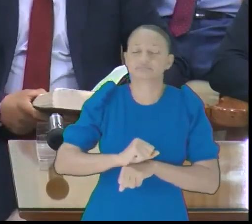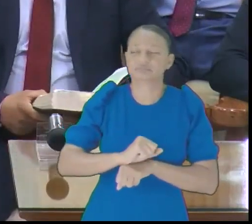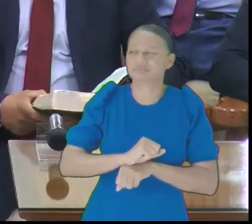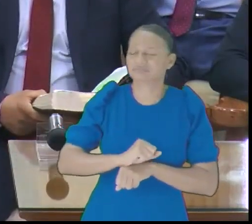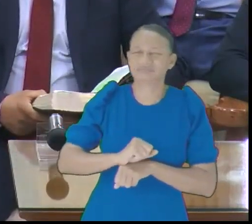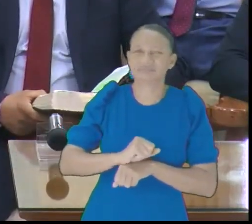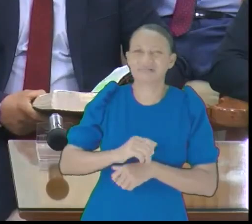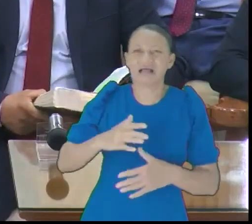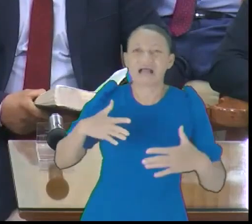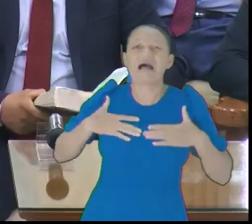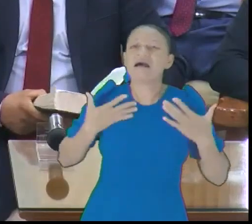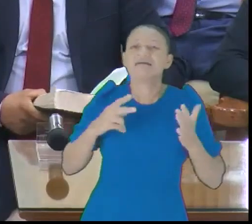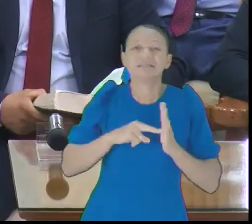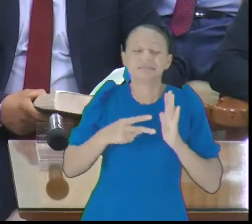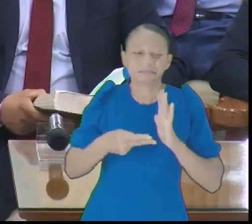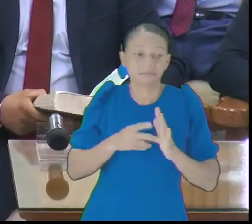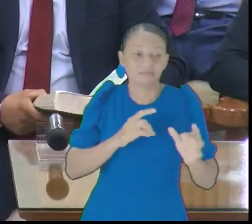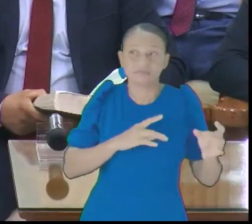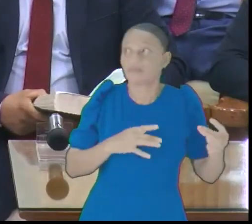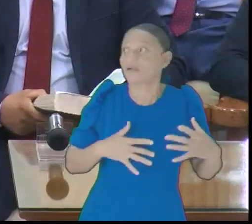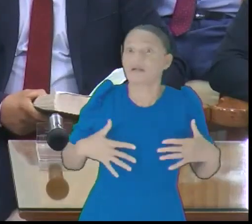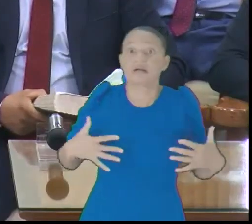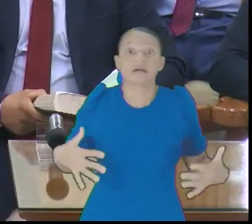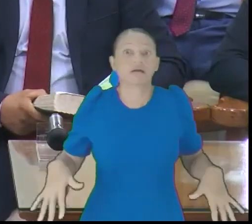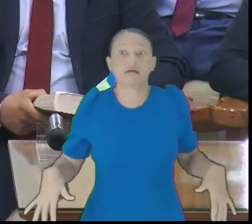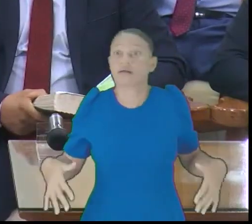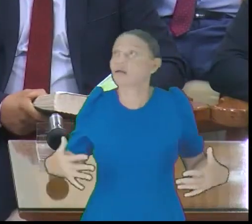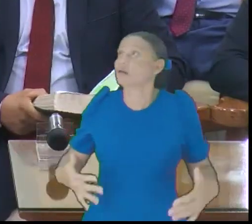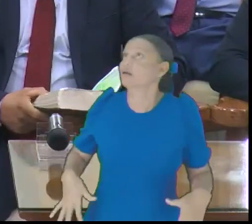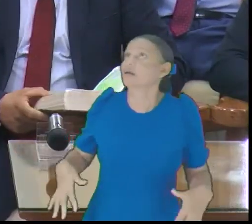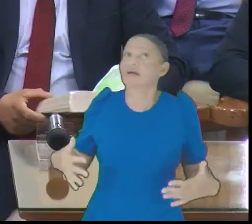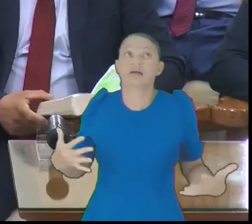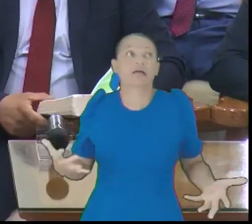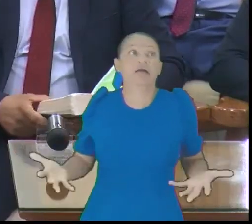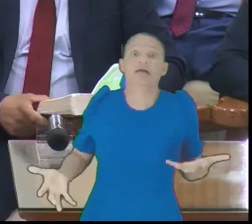Espanto fala de medo. Abraão ficou apavorado.